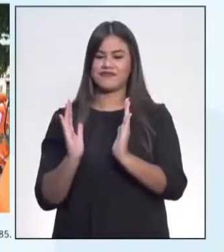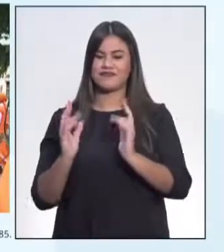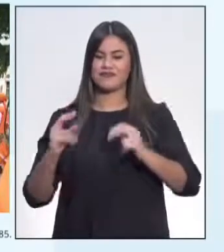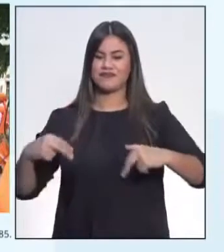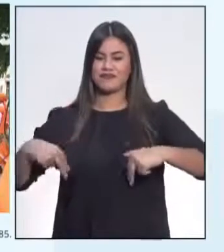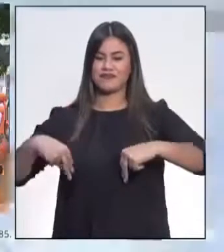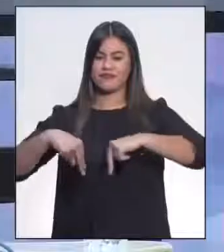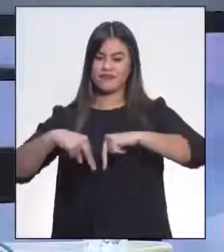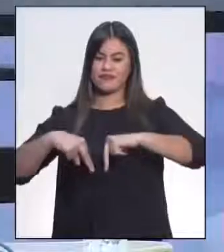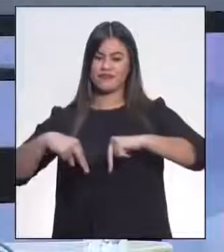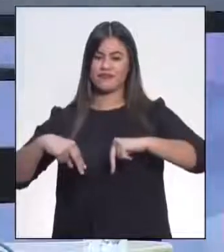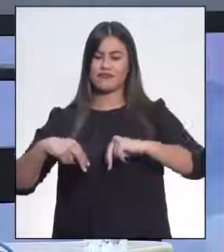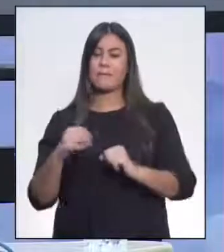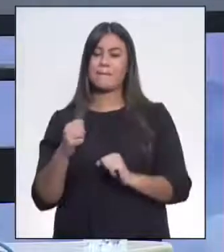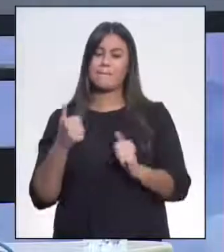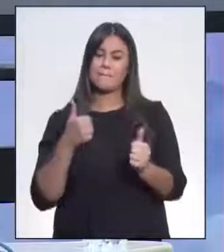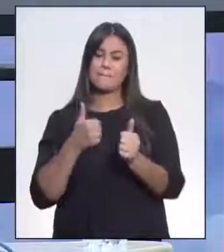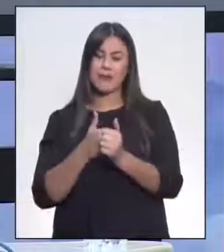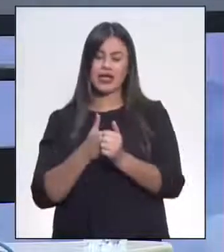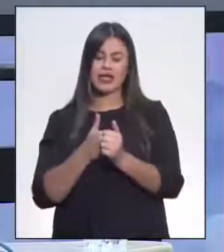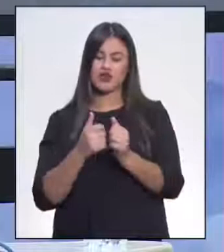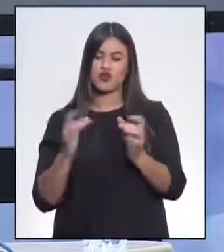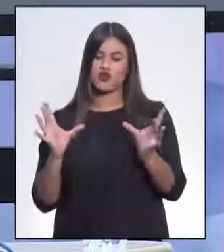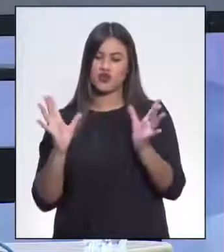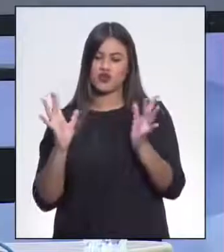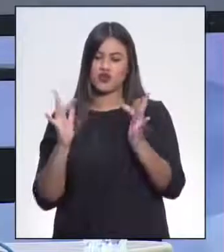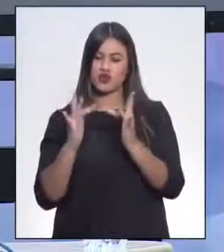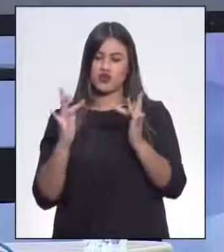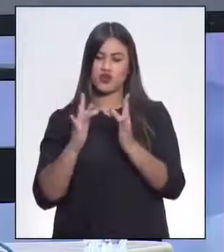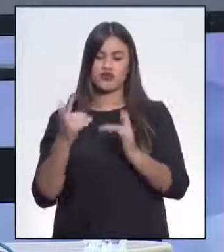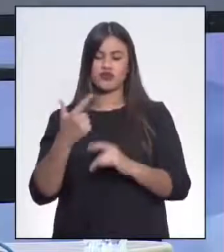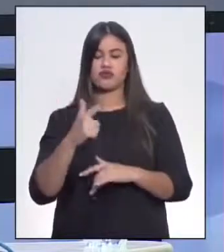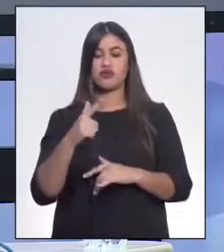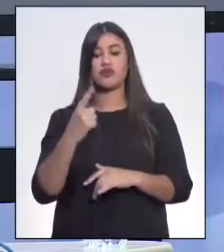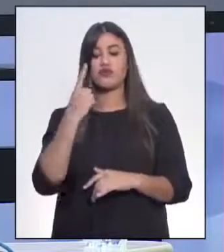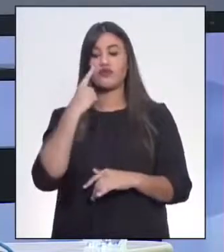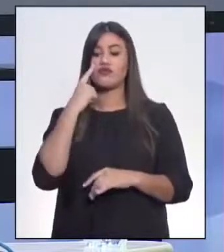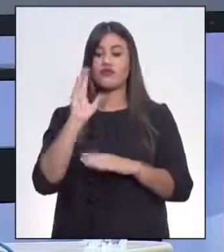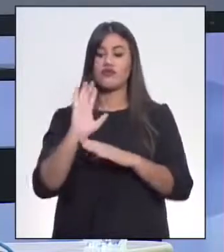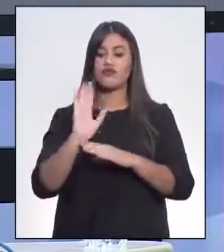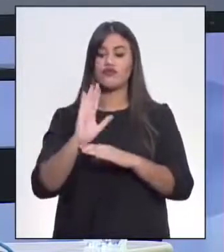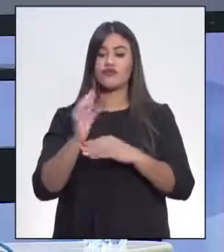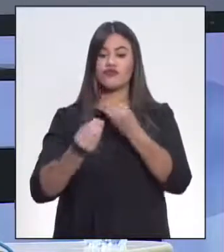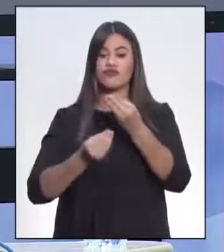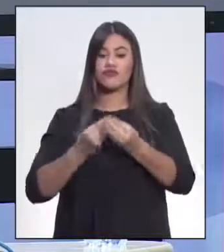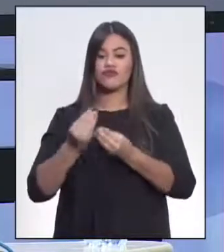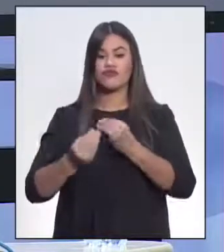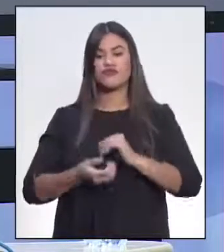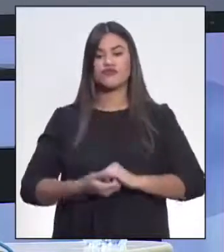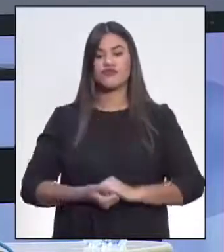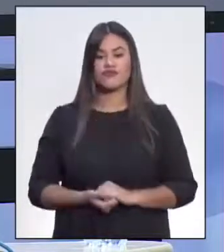a gente vai assistir, pessoal, um pedacinho do jongo para vocês terem uma ideia de como é.